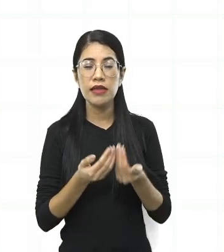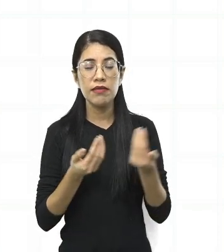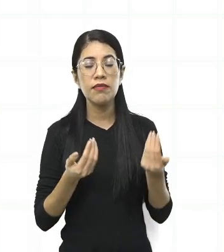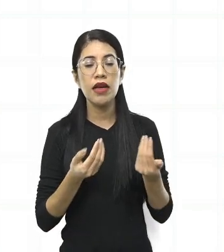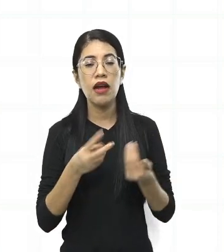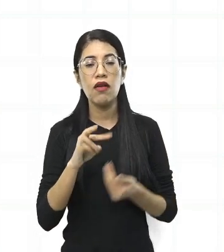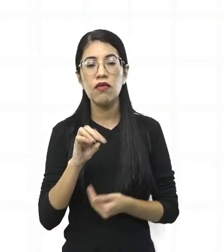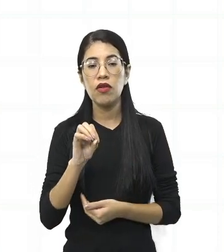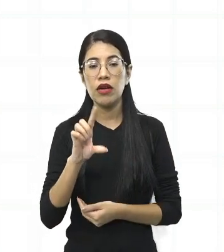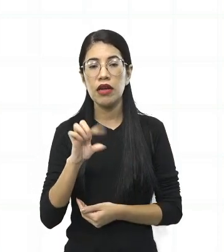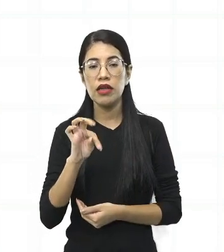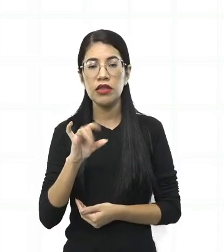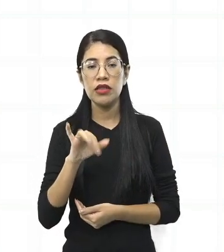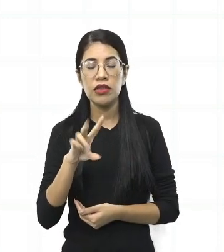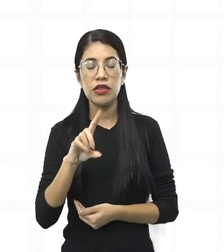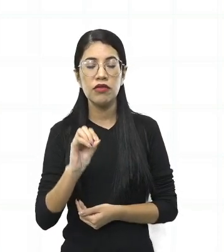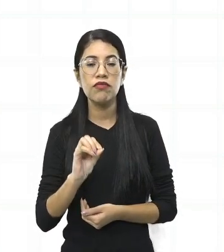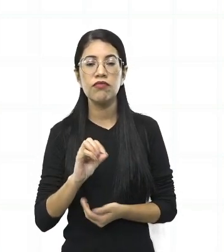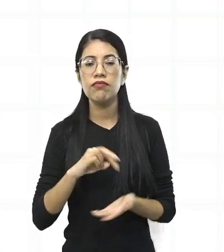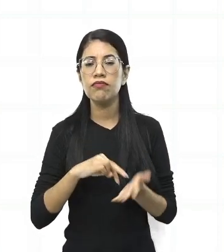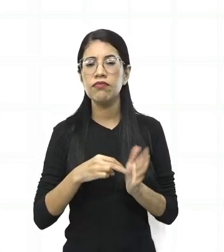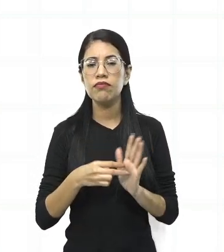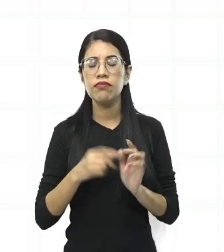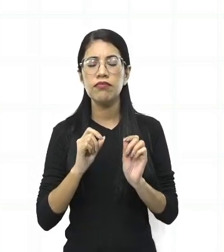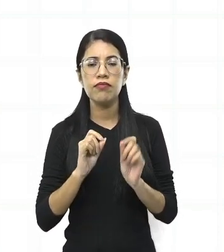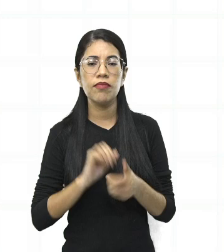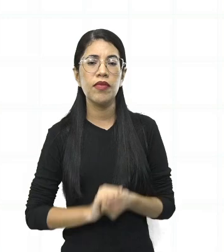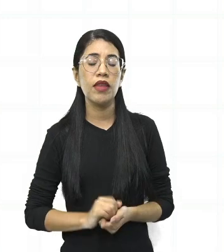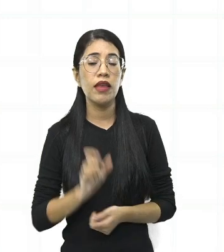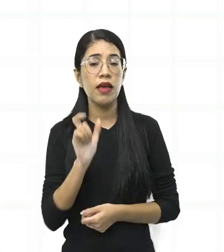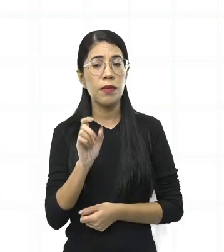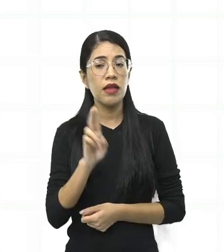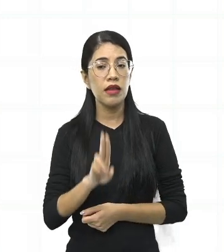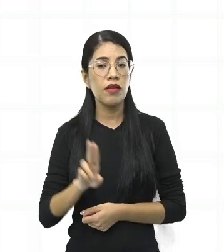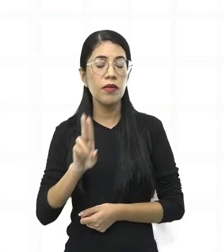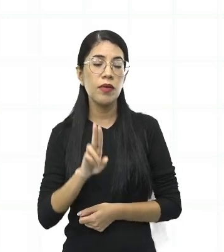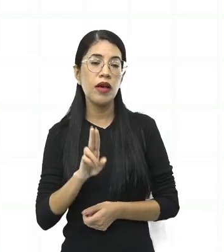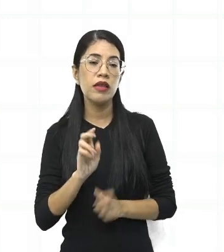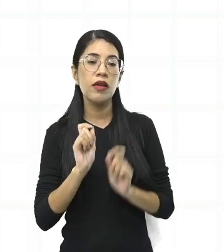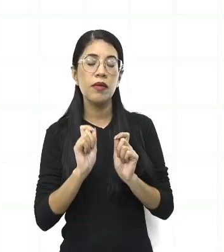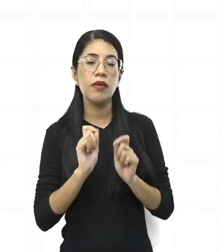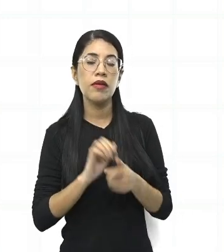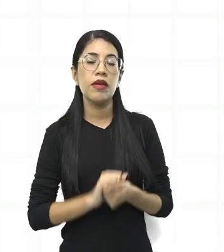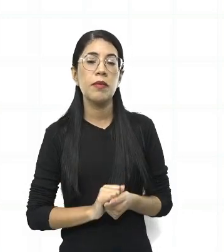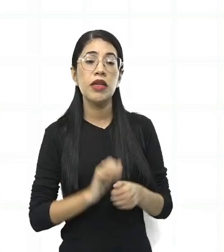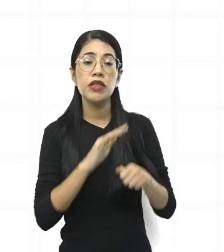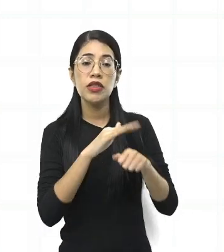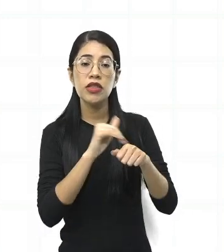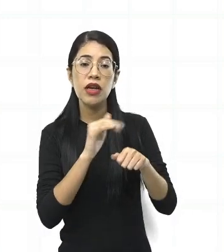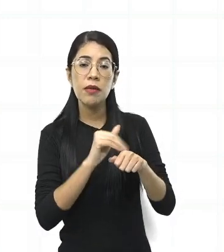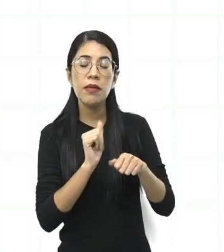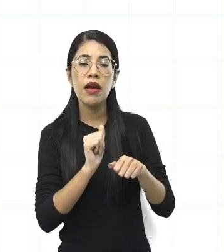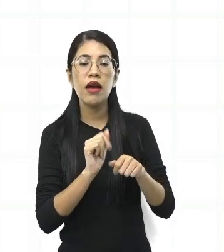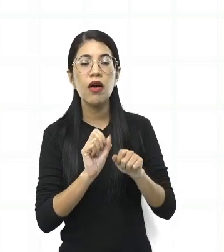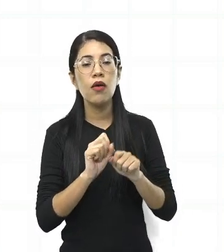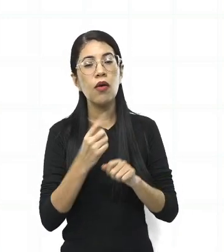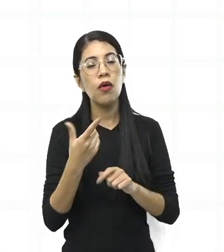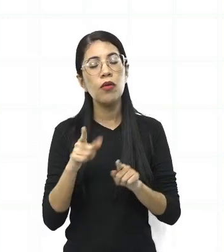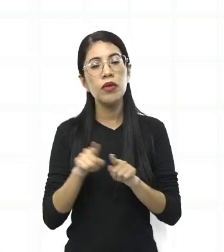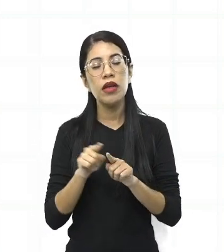vocativo. O que é o vocativo? Termo utilizado para chamar,